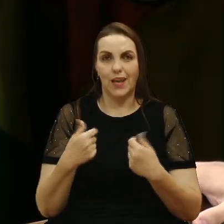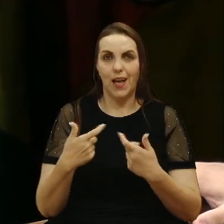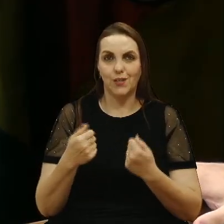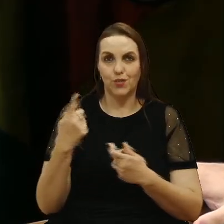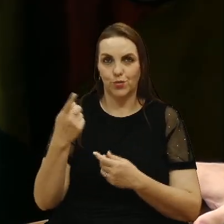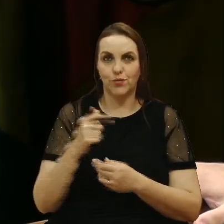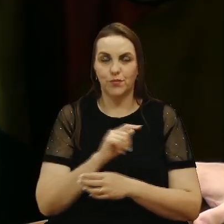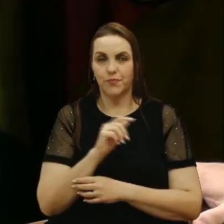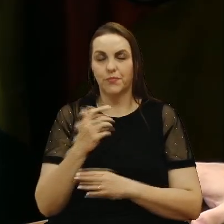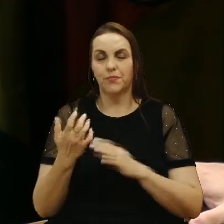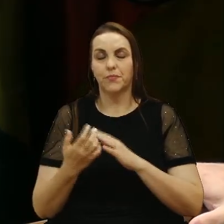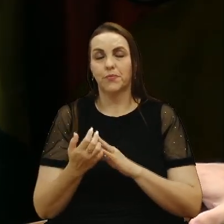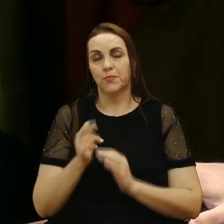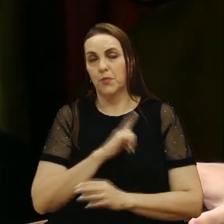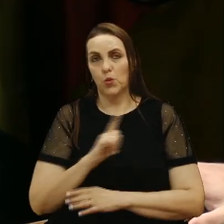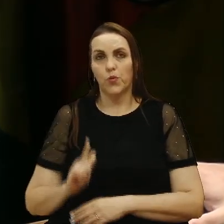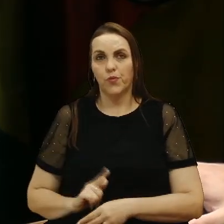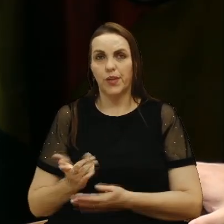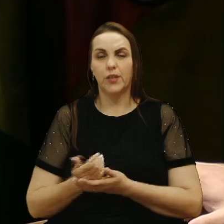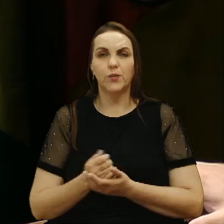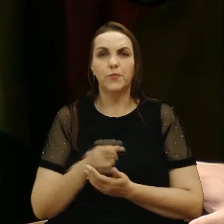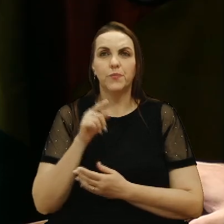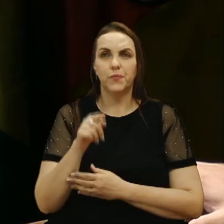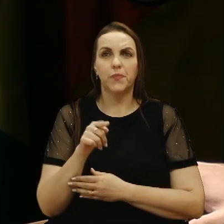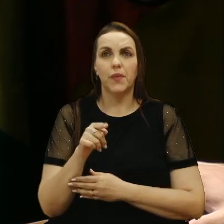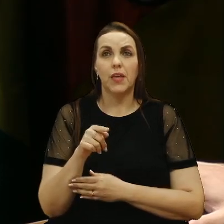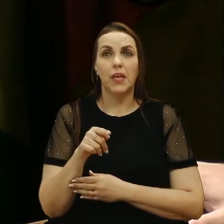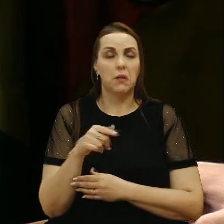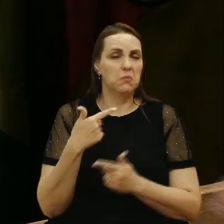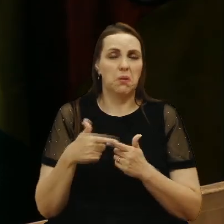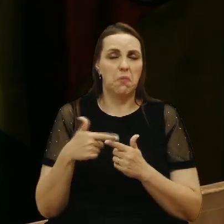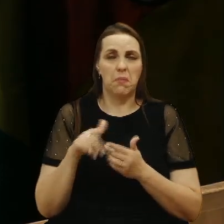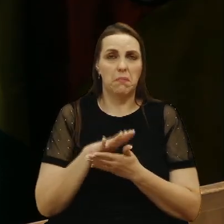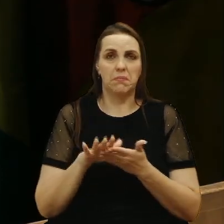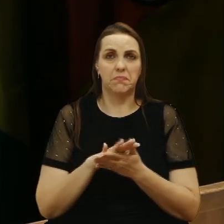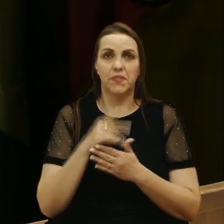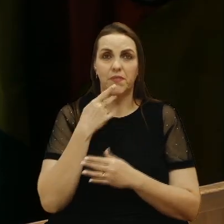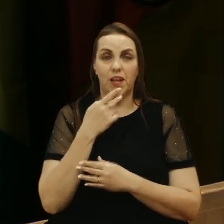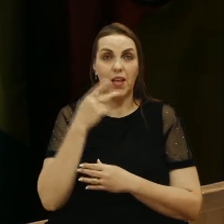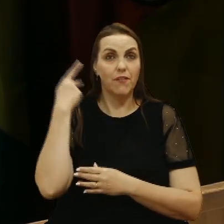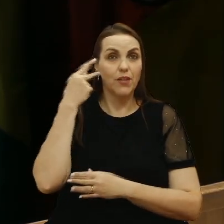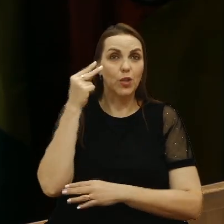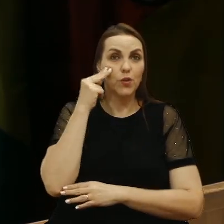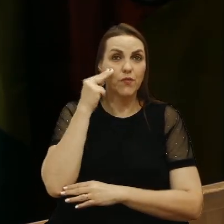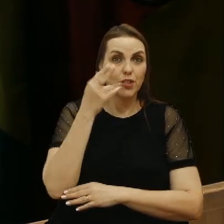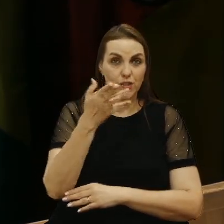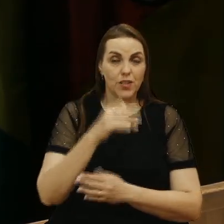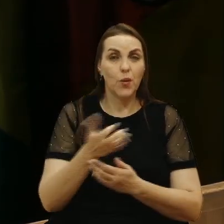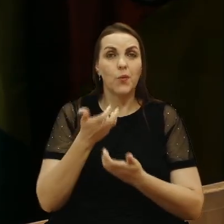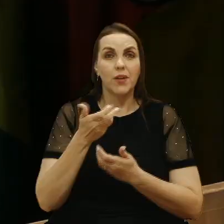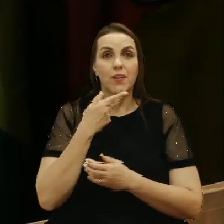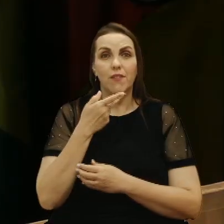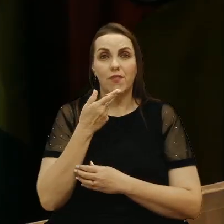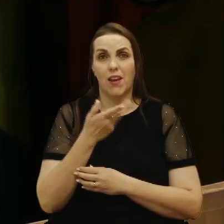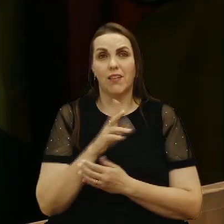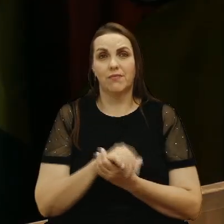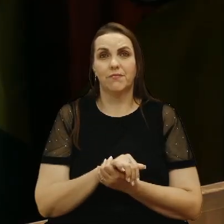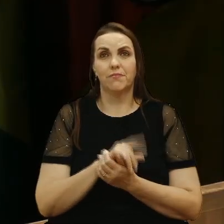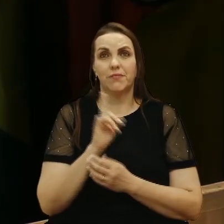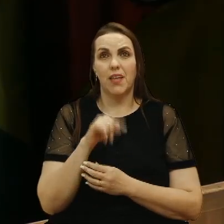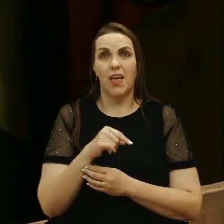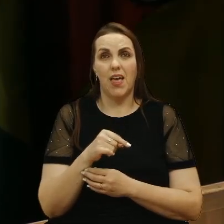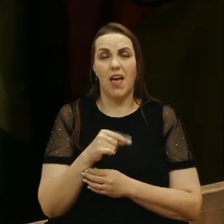eles. Mas mais do que isso, vereador Sandro Fantinel, eu gostaria de falar sobre a hipocrisia em